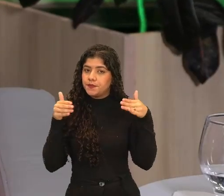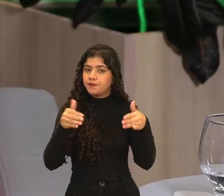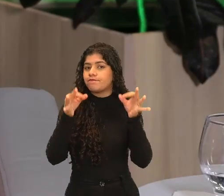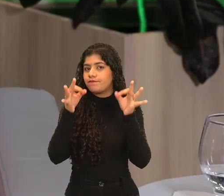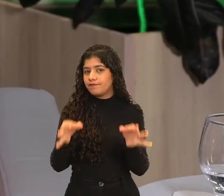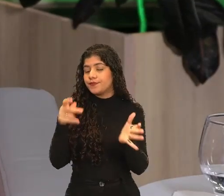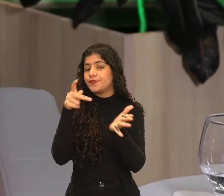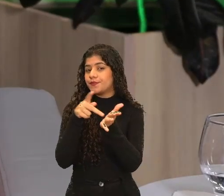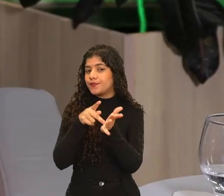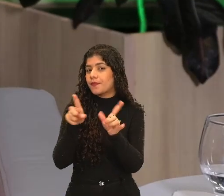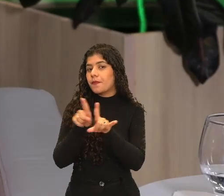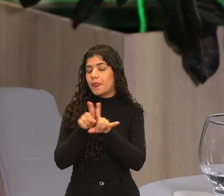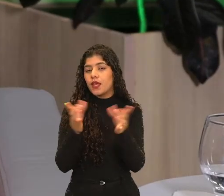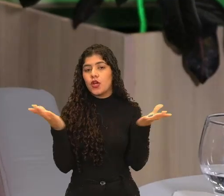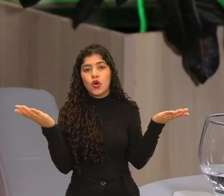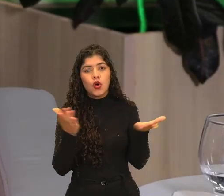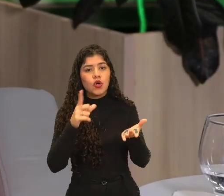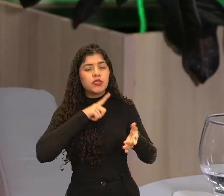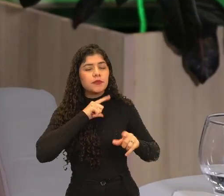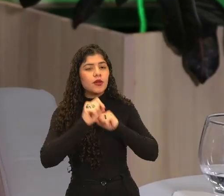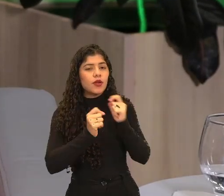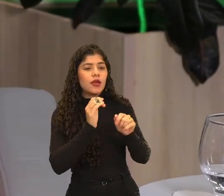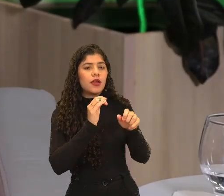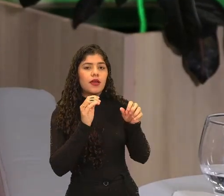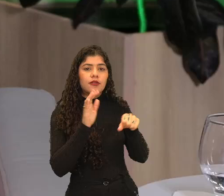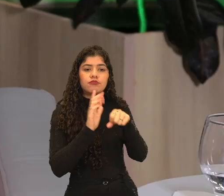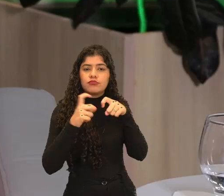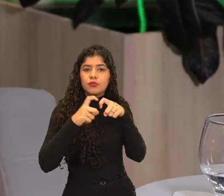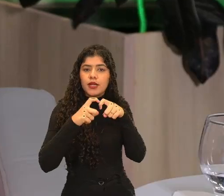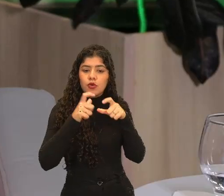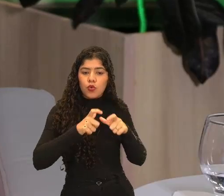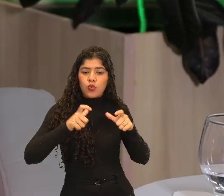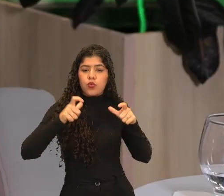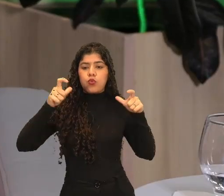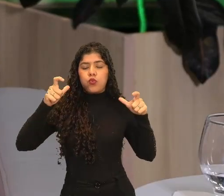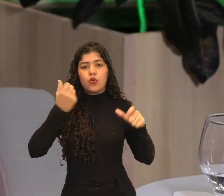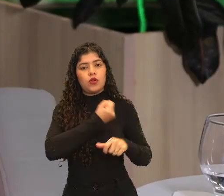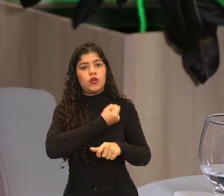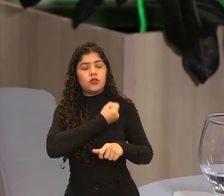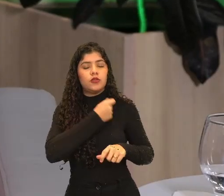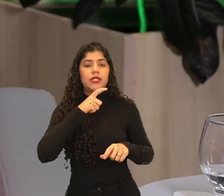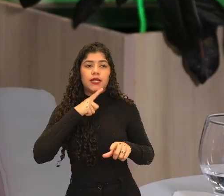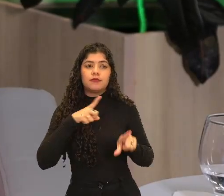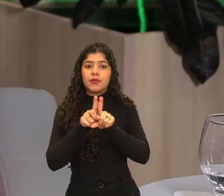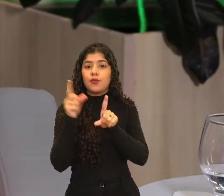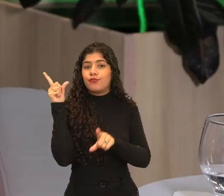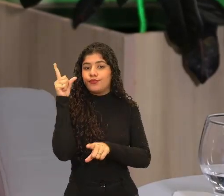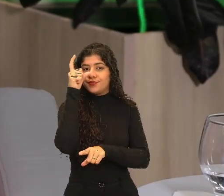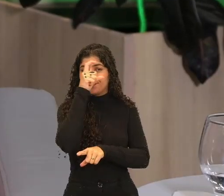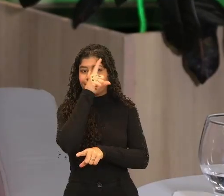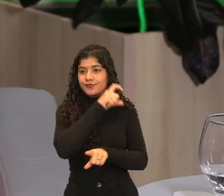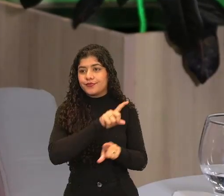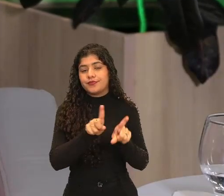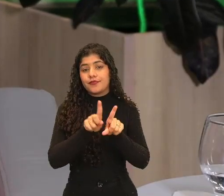nisso. As terapias hoje, com o aumento do número de casos, a gente também tem tido um pouco de dificuldade